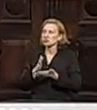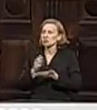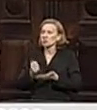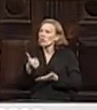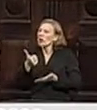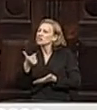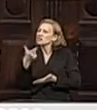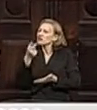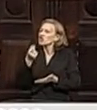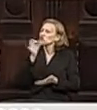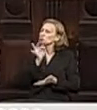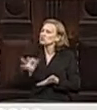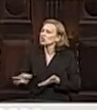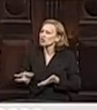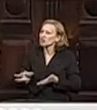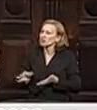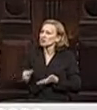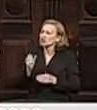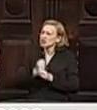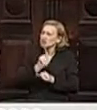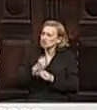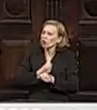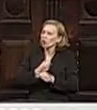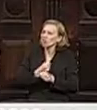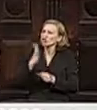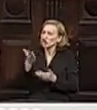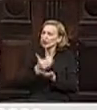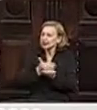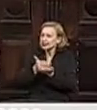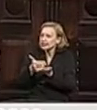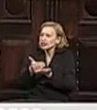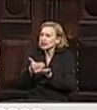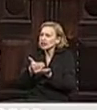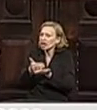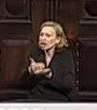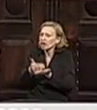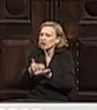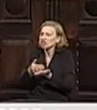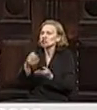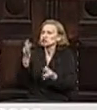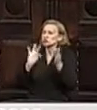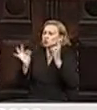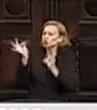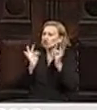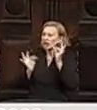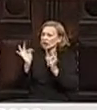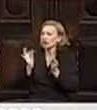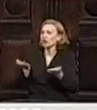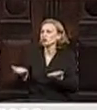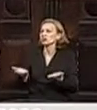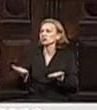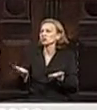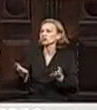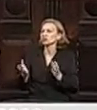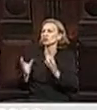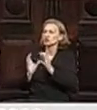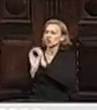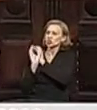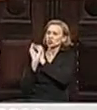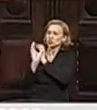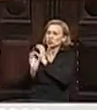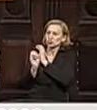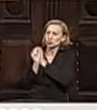uma pendência agora em uma discussão dos técnicos de engenharia e o setor jurídico da Secretaria de